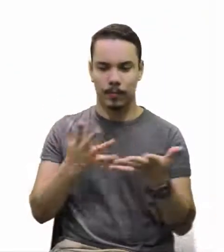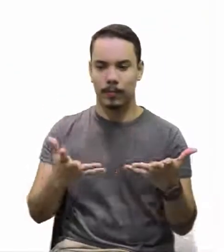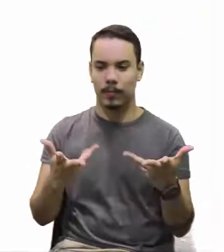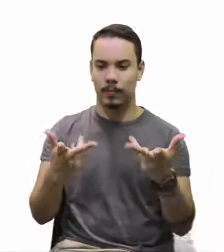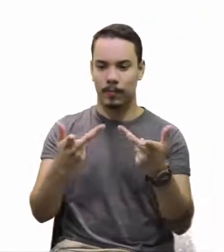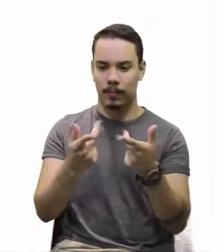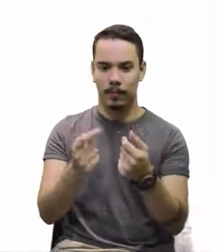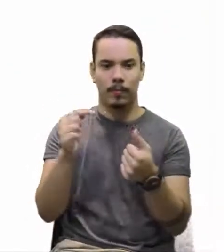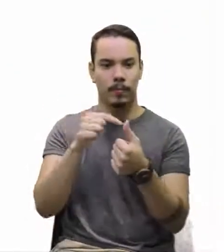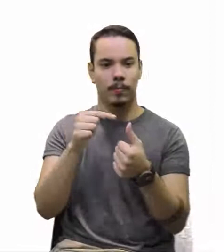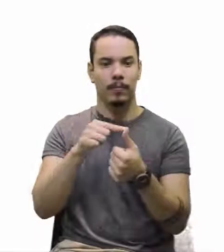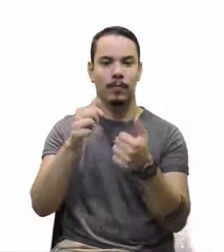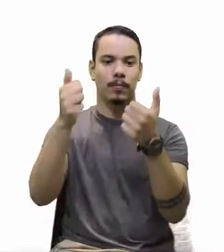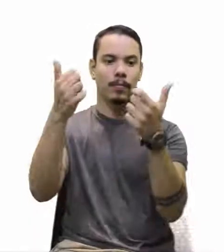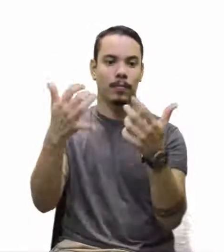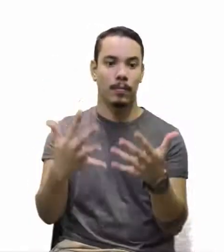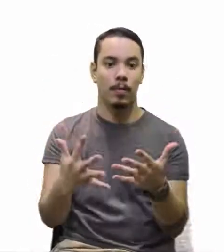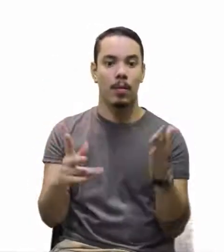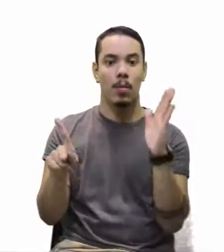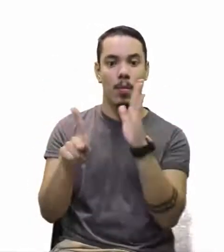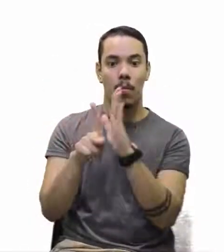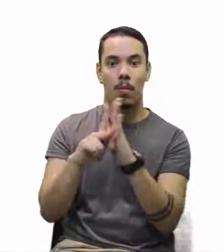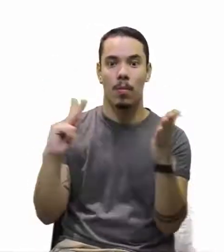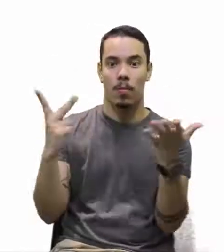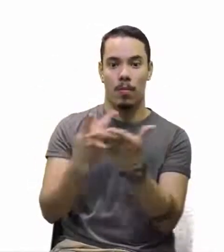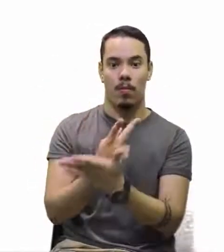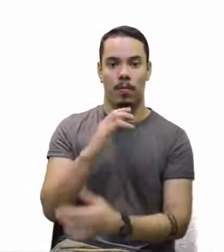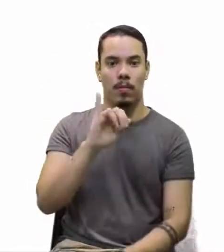Habilidades. Definir a indutância de um indutor.